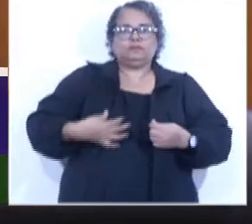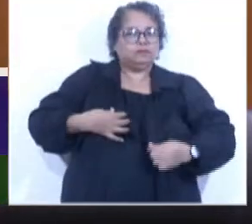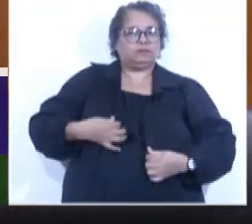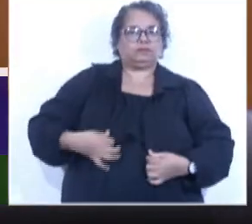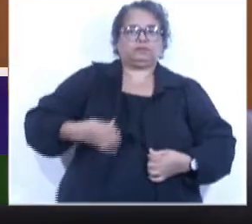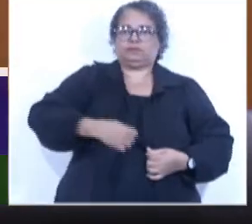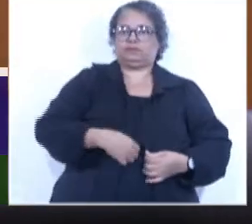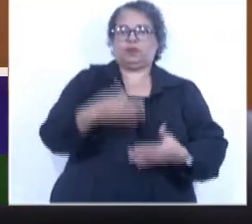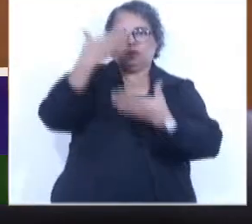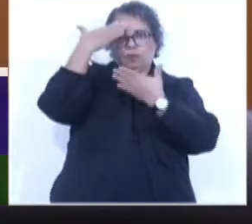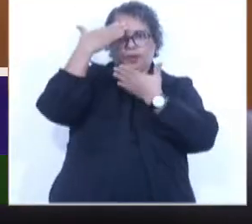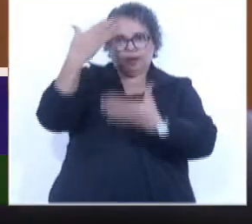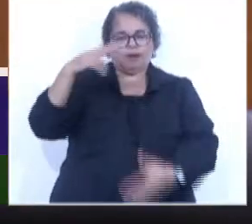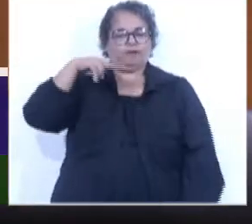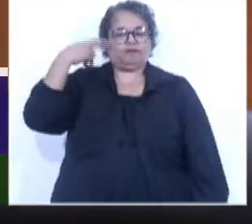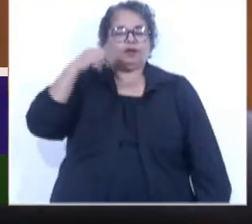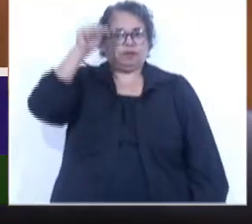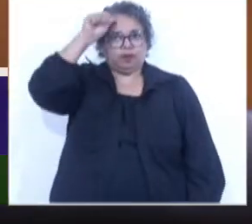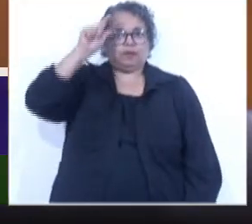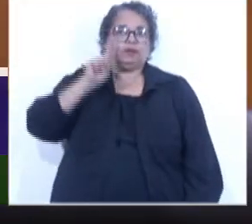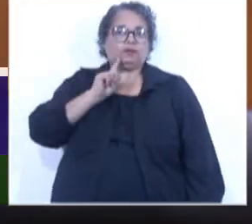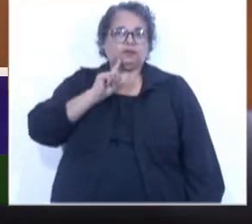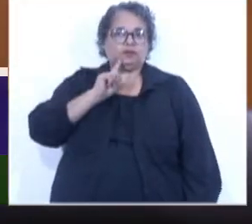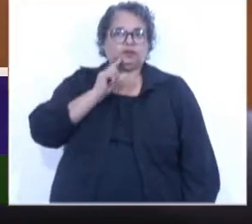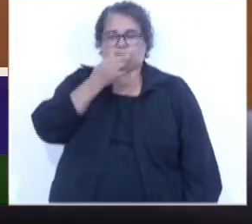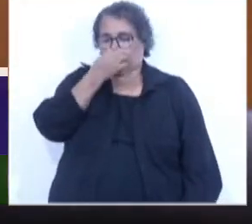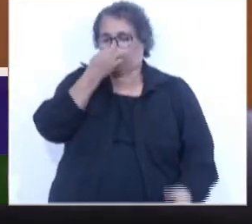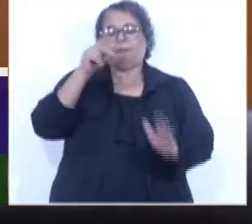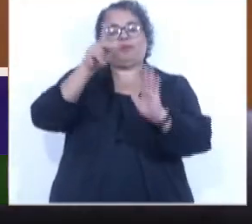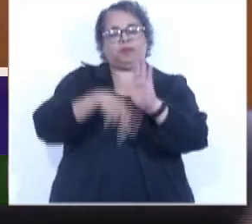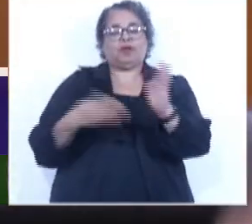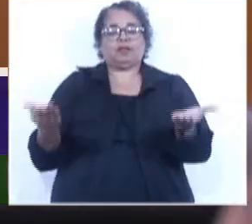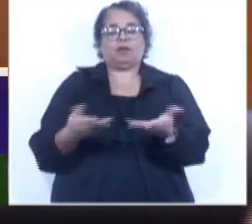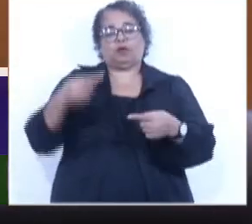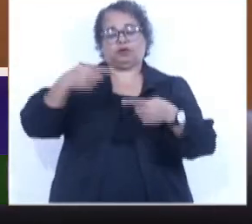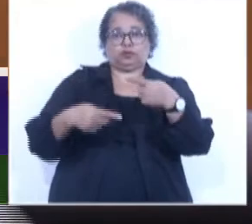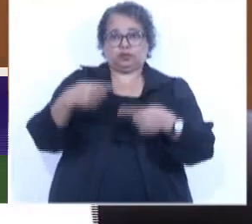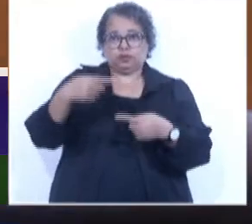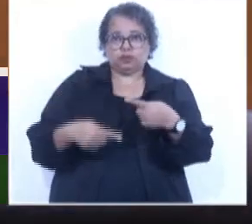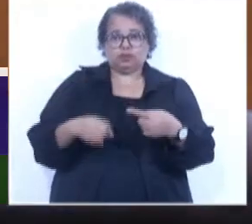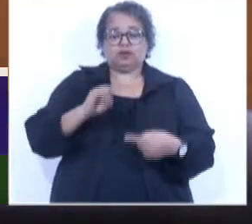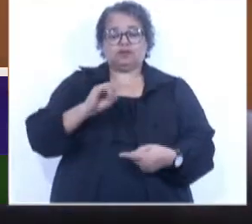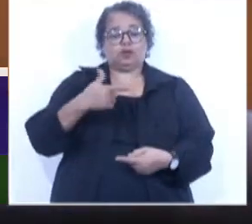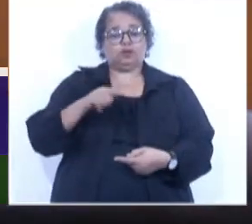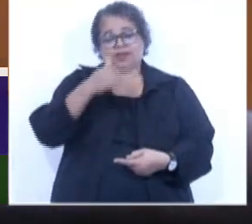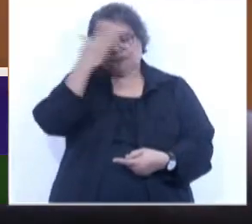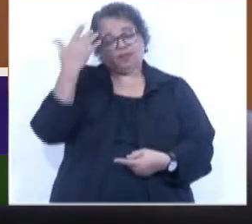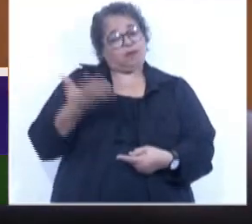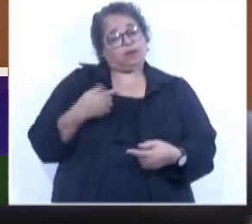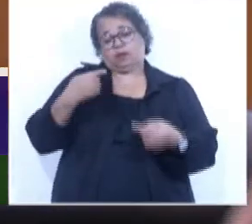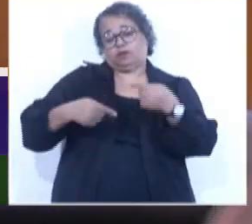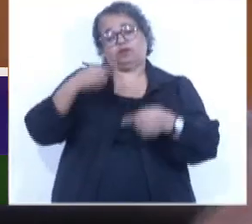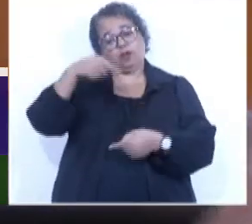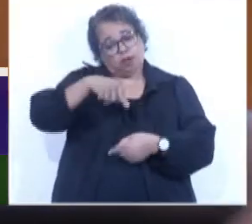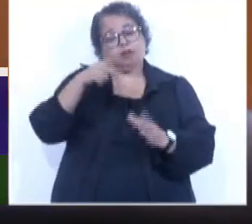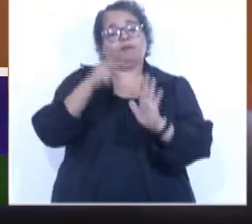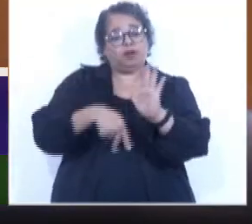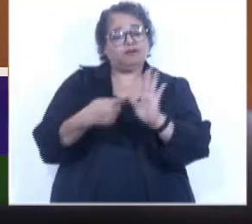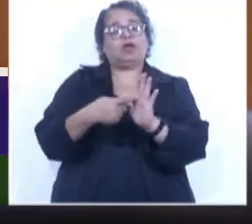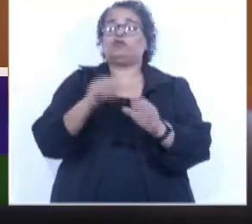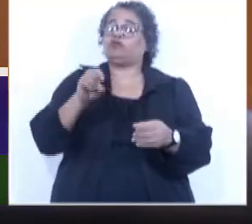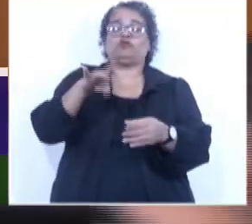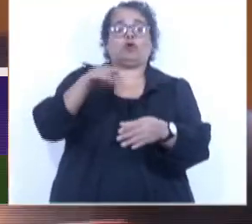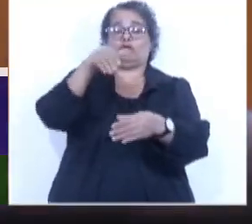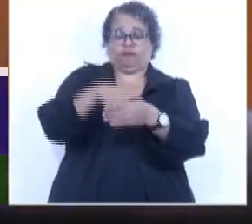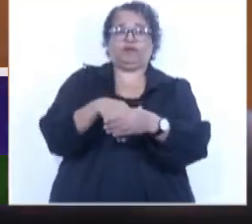Obrigado Vereador Amanda Gondim projetos da discussão não tem ninguém querer discutir o projeto está em votação